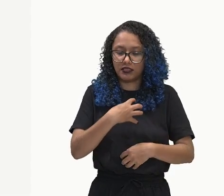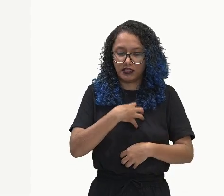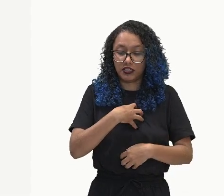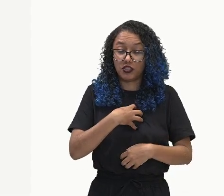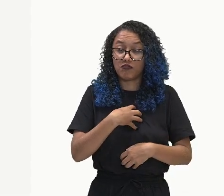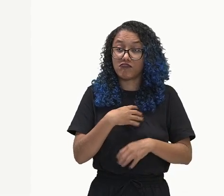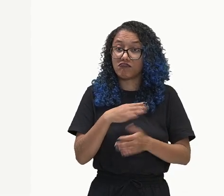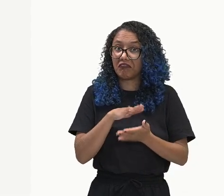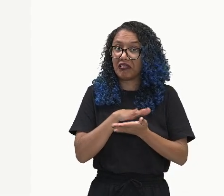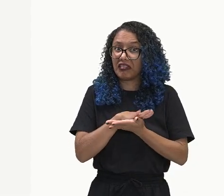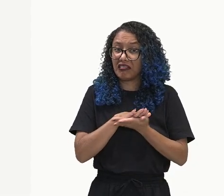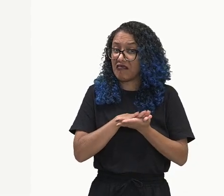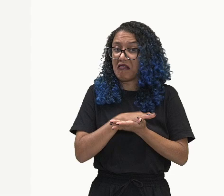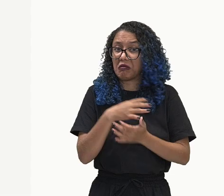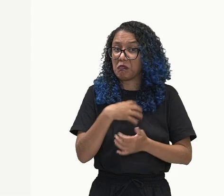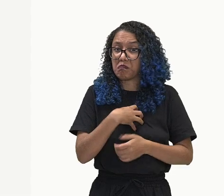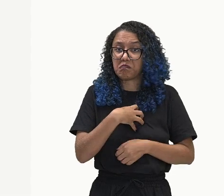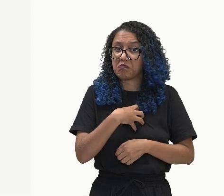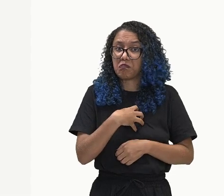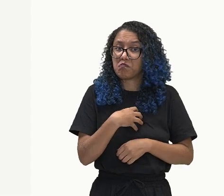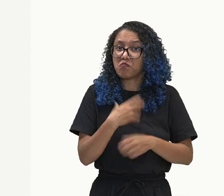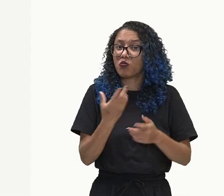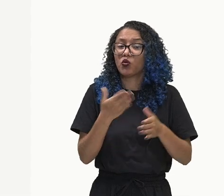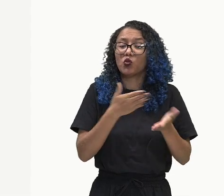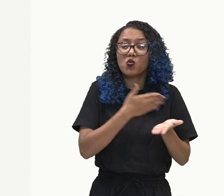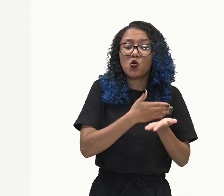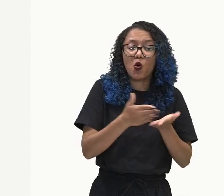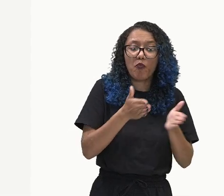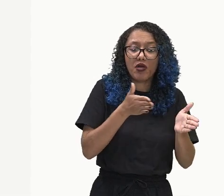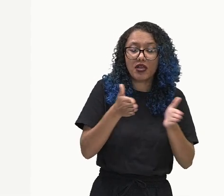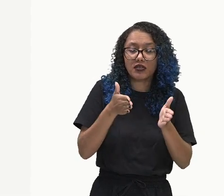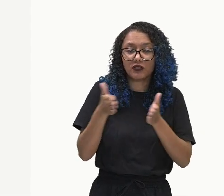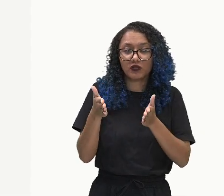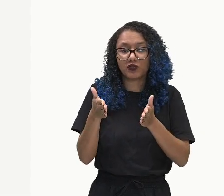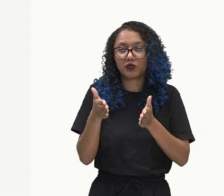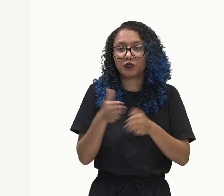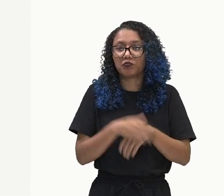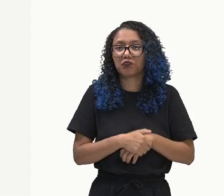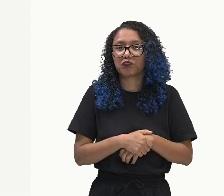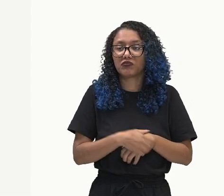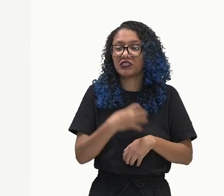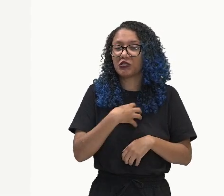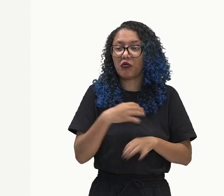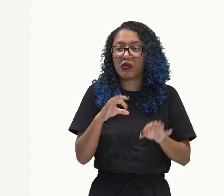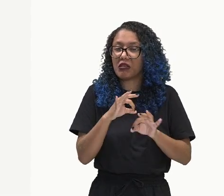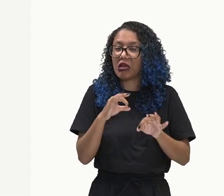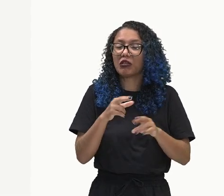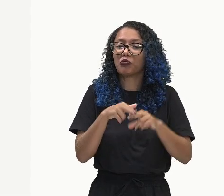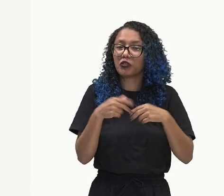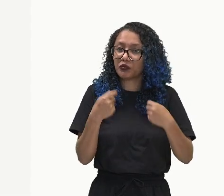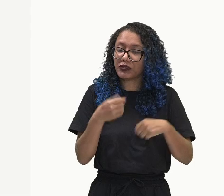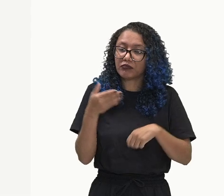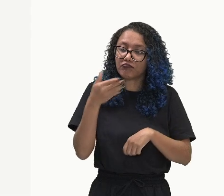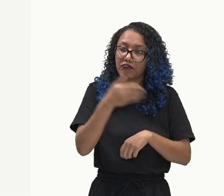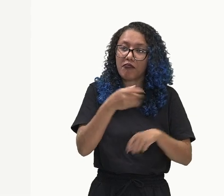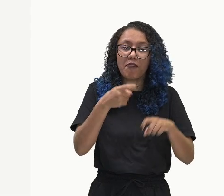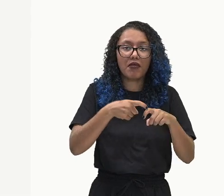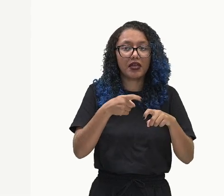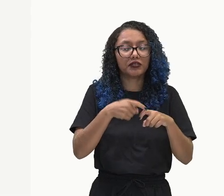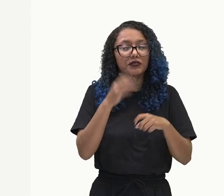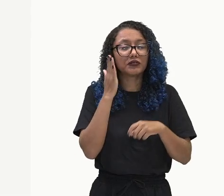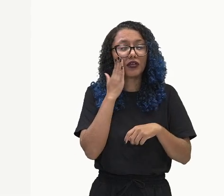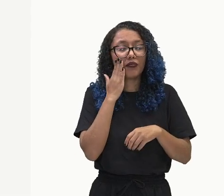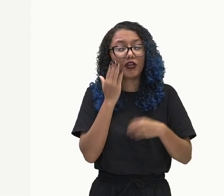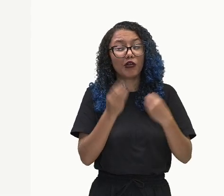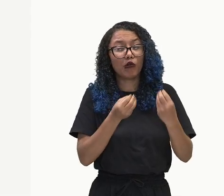estágios iniciais. Por isso, buscar o médico de tempo em tempo para verificar como é que está